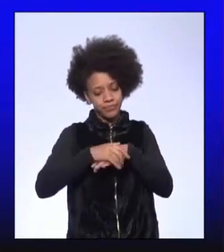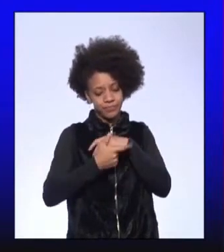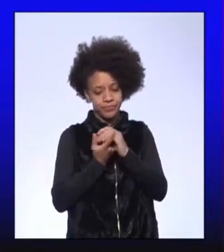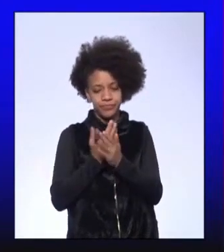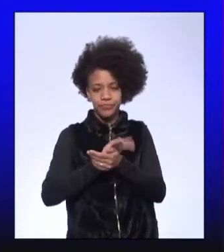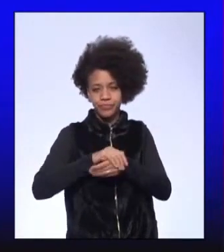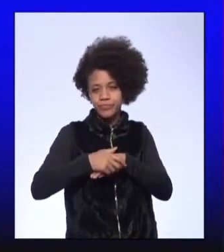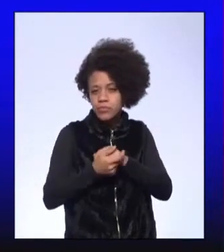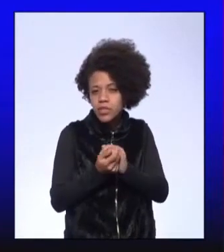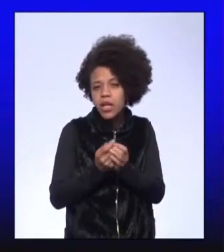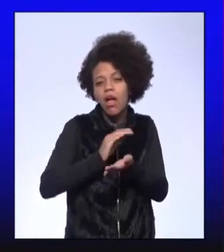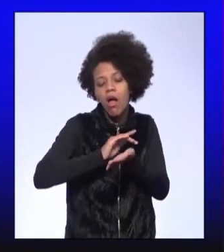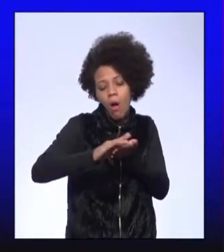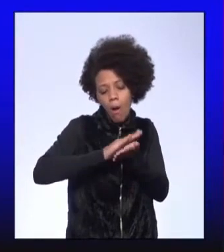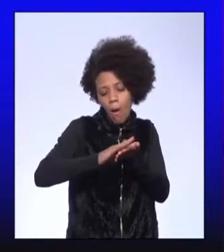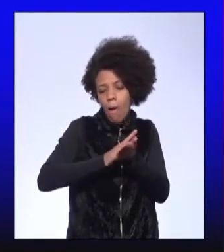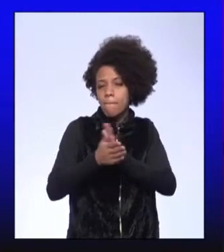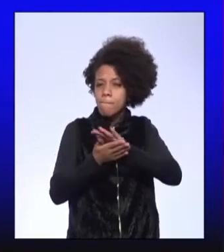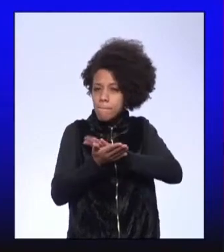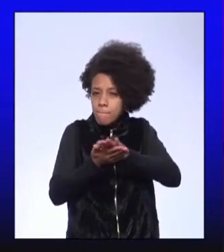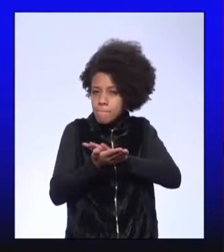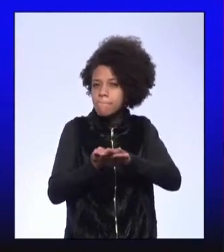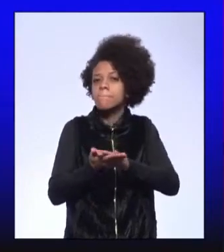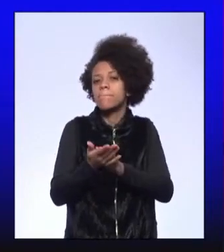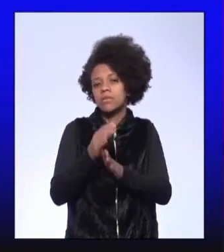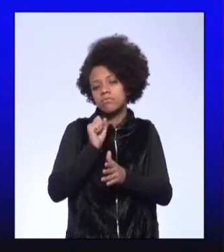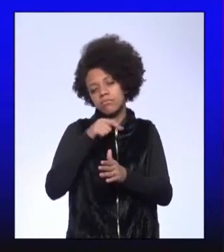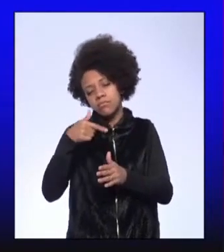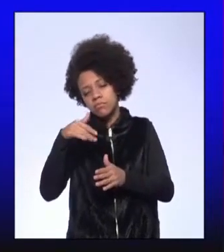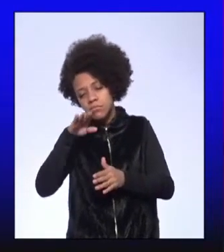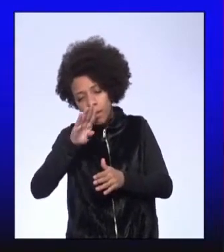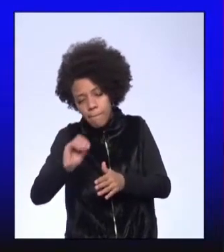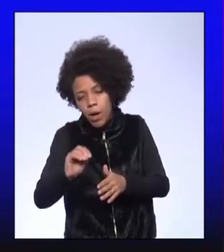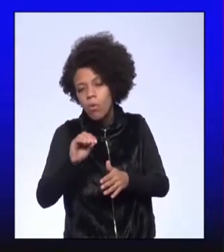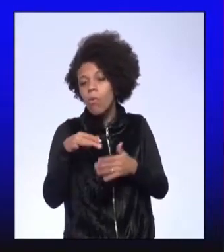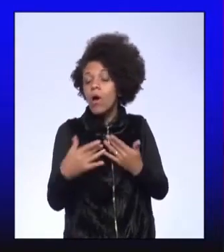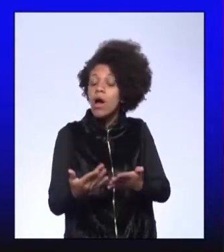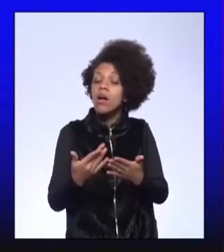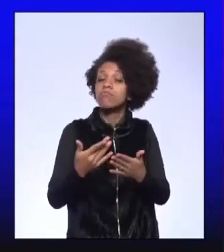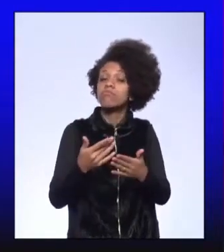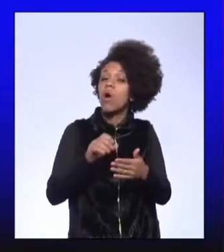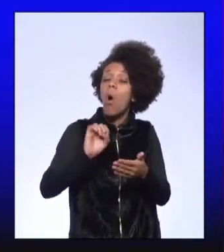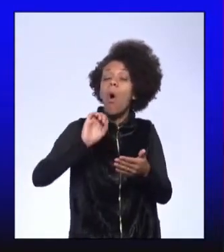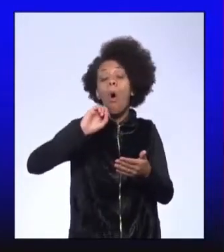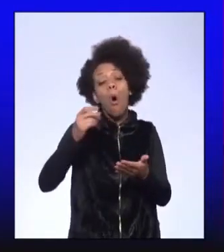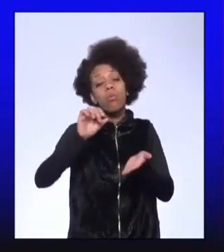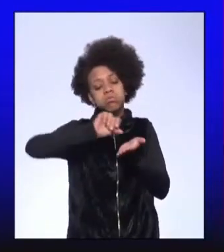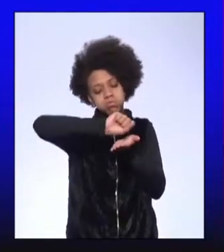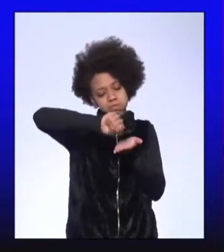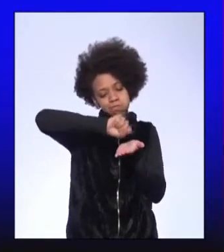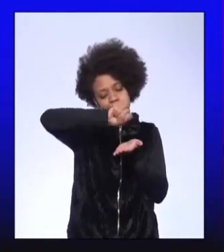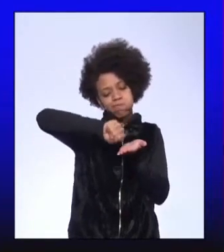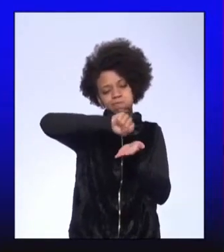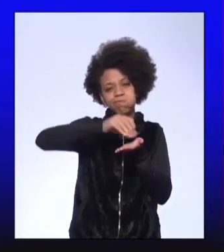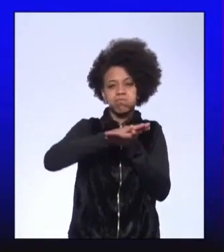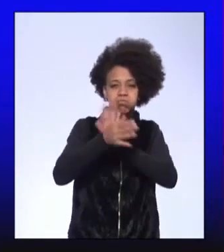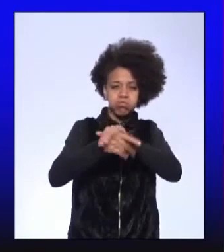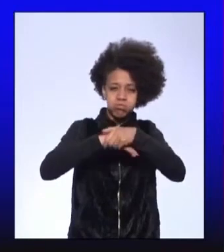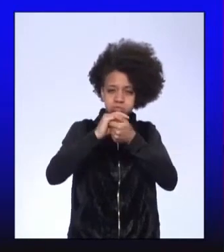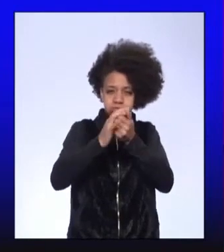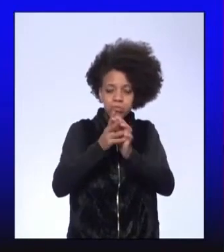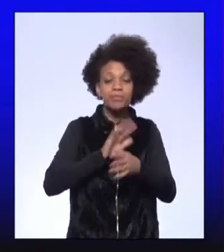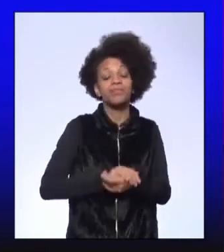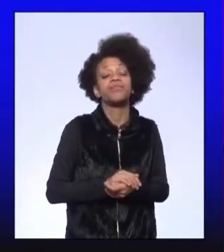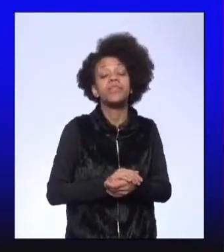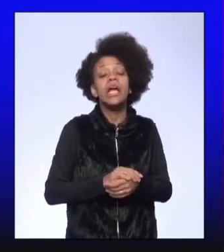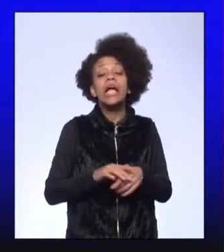mãos, seja com água e sabão, que é eficiente para inativar o vírus, seja com o álcool em gel. Existe um terceiro mecanismo de